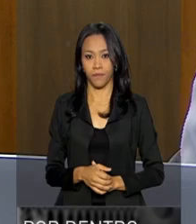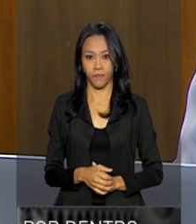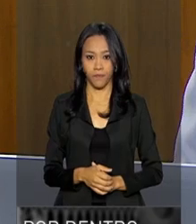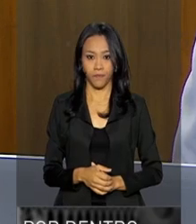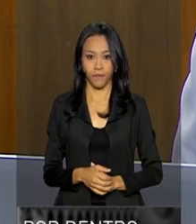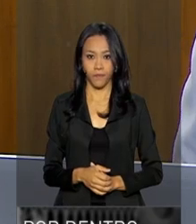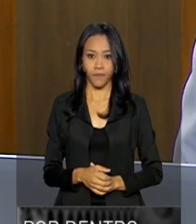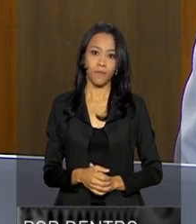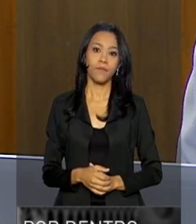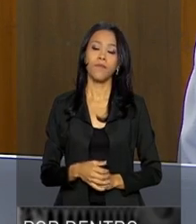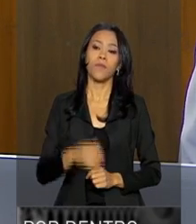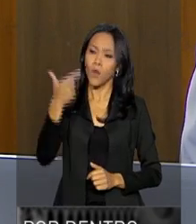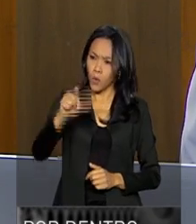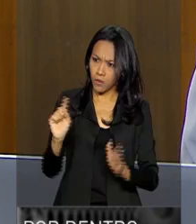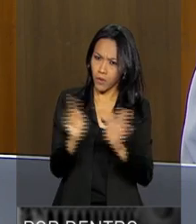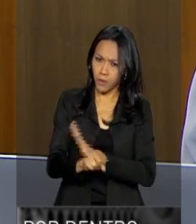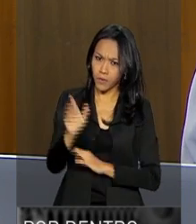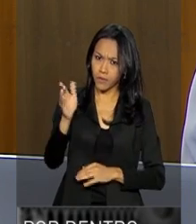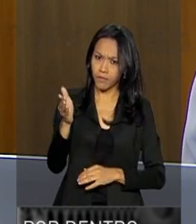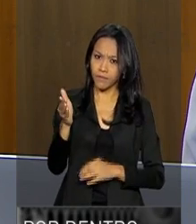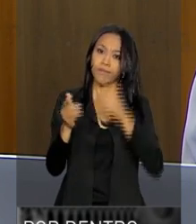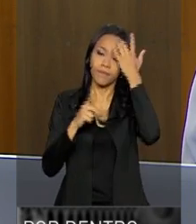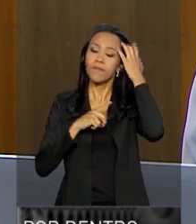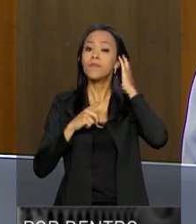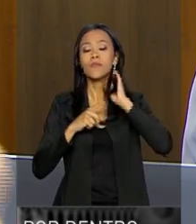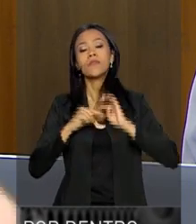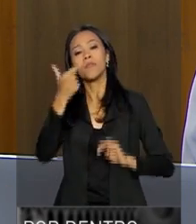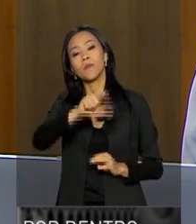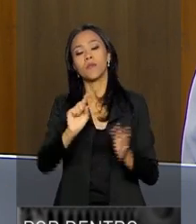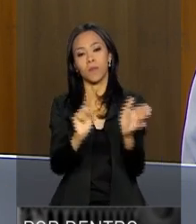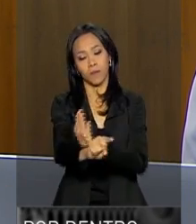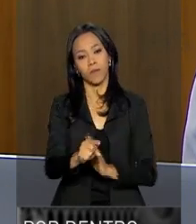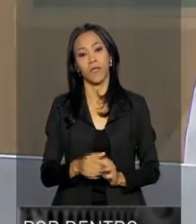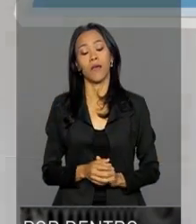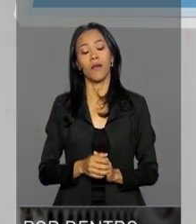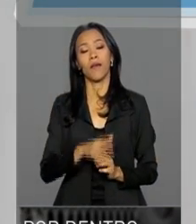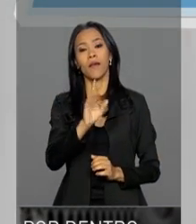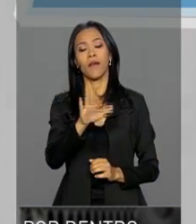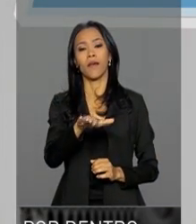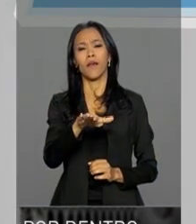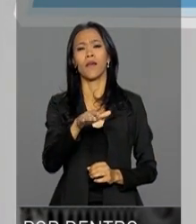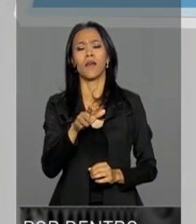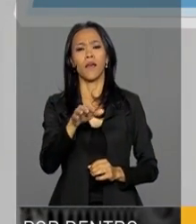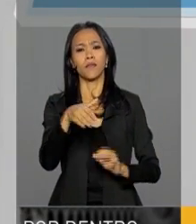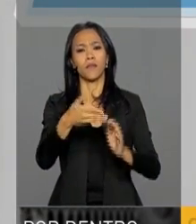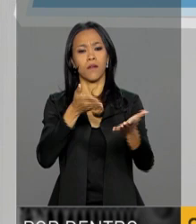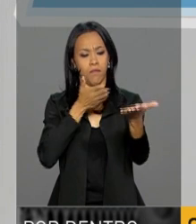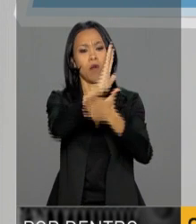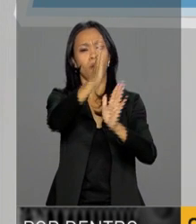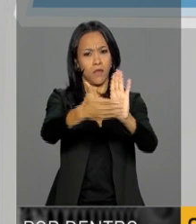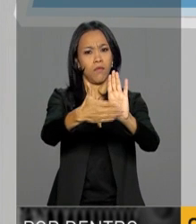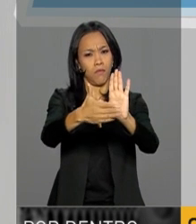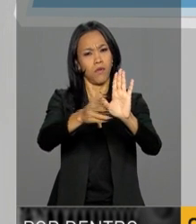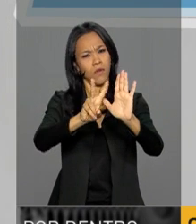gabriela mais uma pergunta para o ministro tenho sim tenho mais uma pergunta esta reforma se aprovada ministro a gente sabe que ela vai